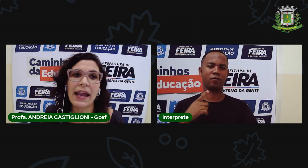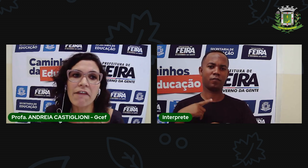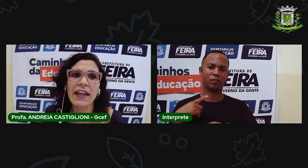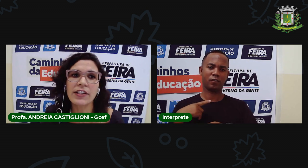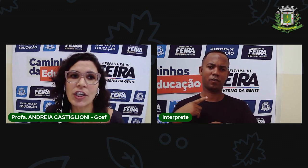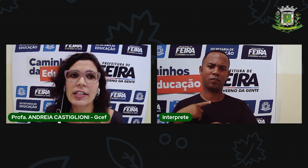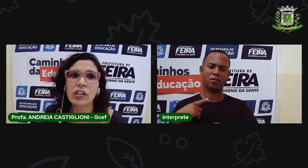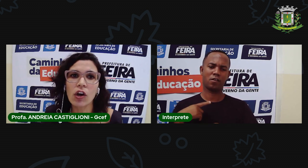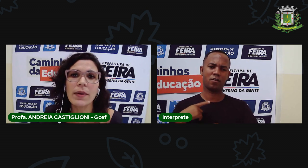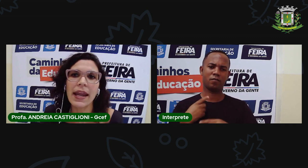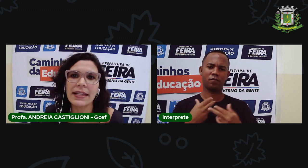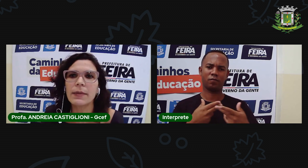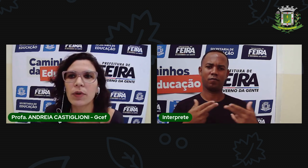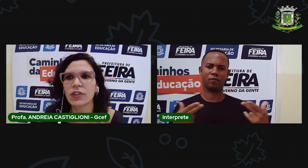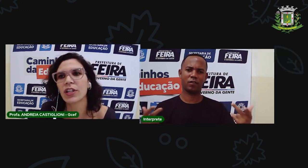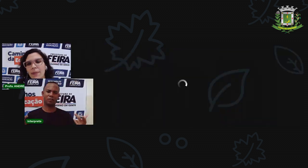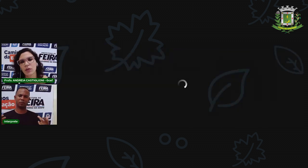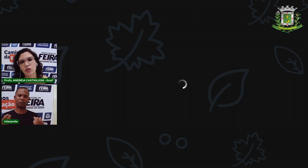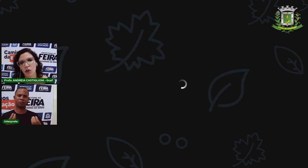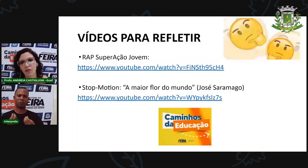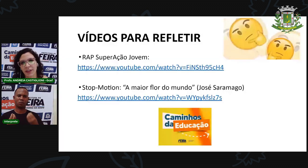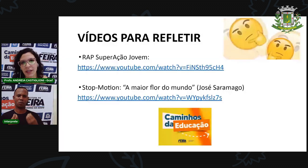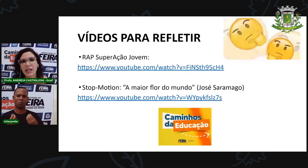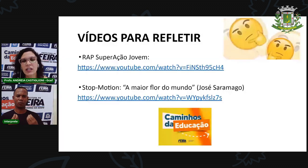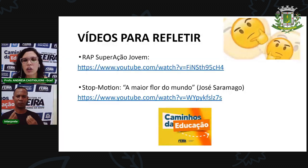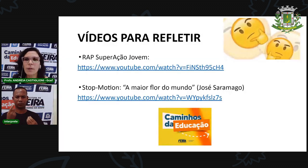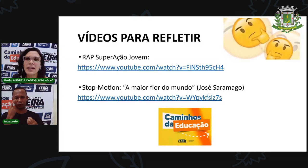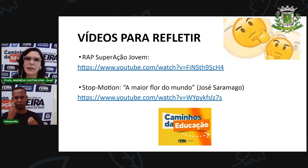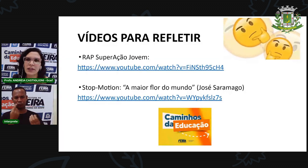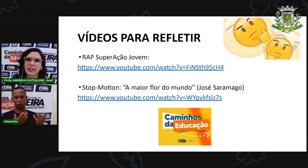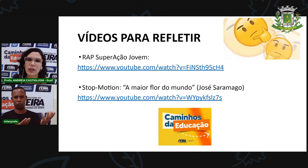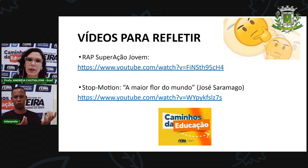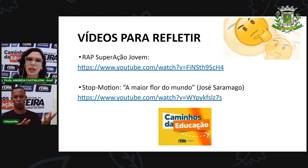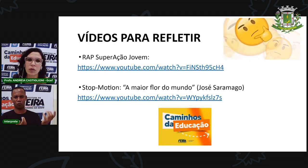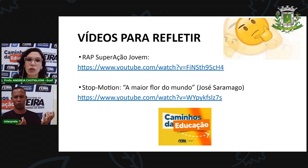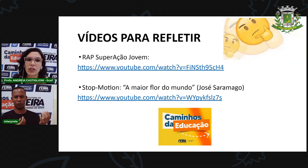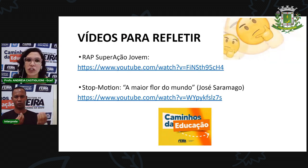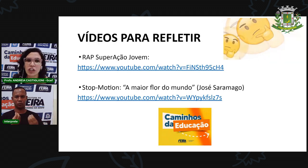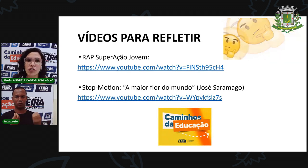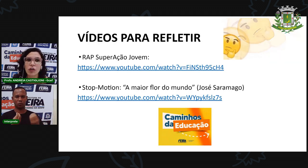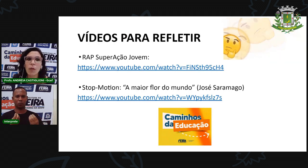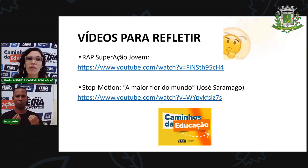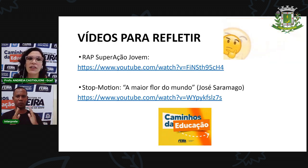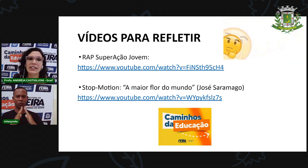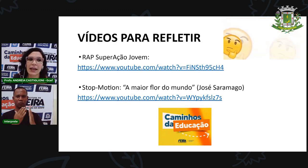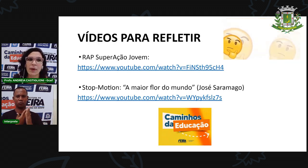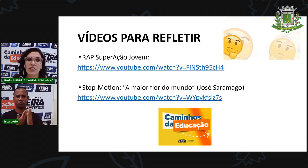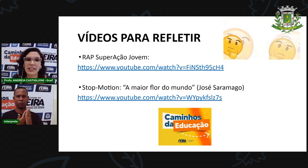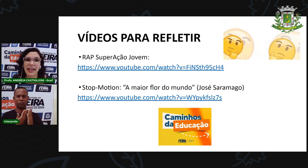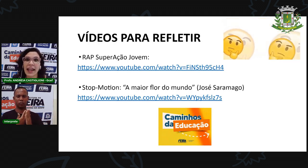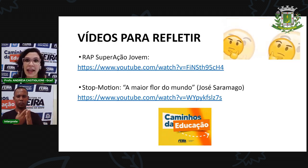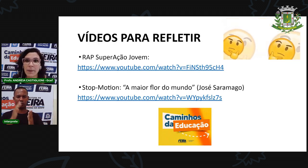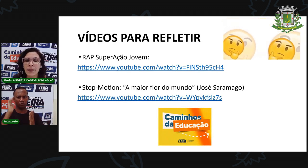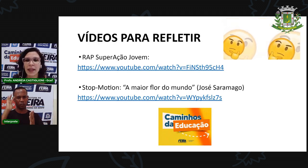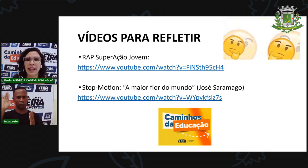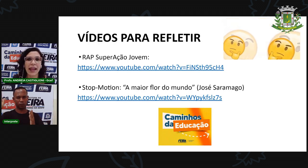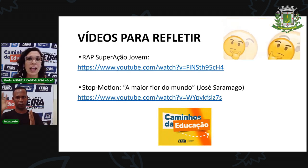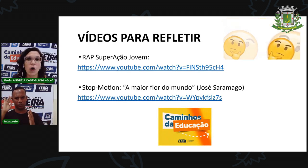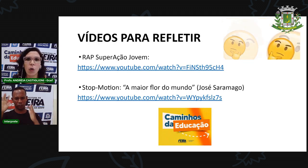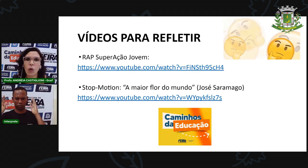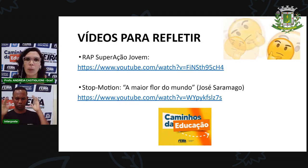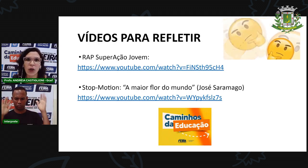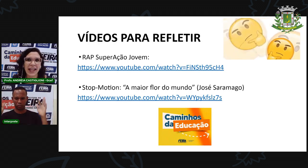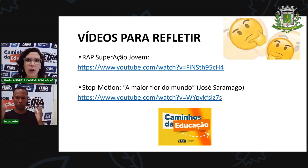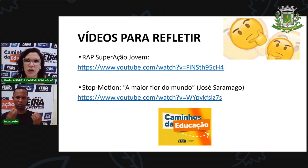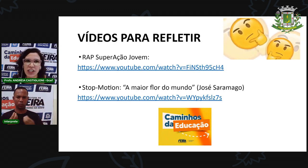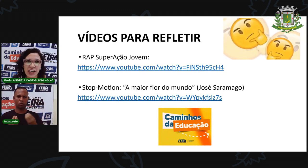para refletir sobre esse posicionamento jovem, sobre esse posicionamento estudantil, de como você pode ser, né,